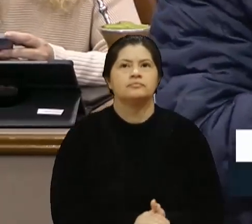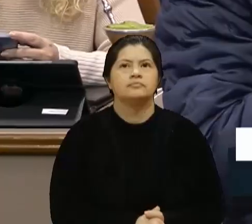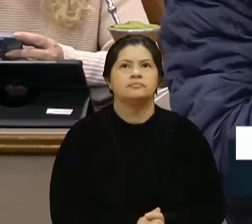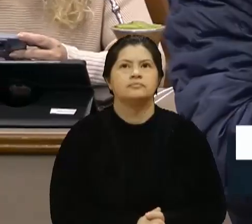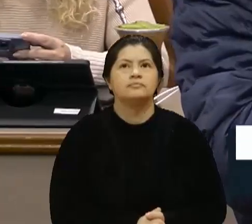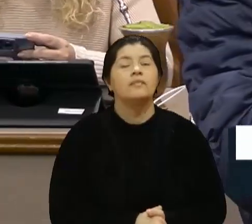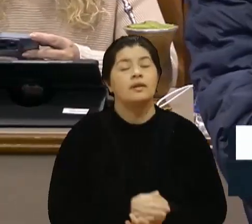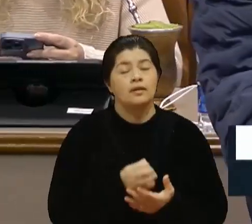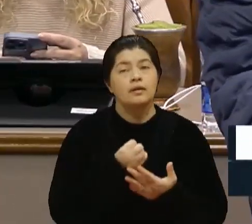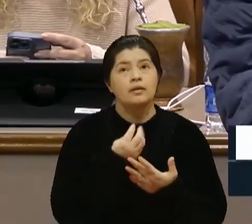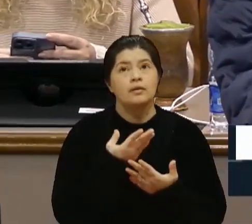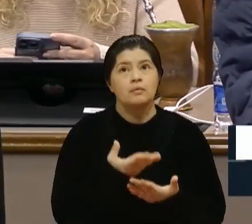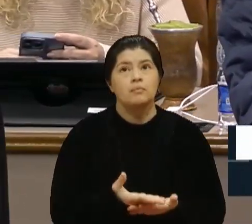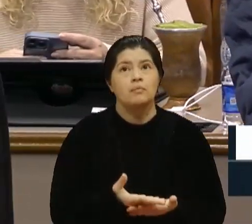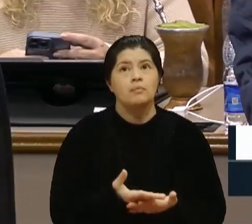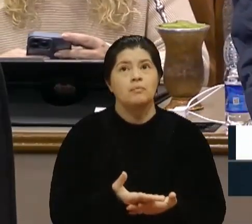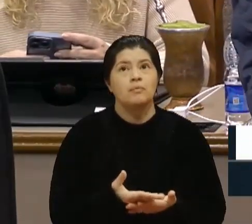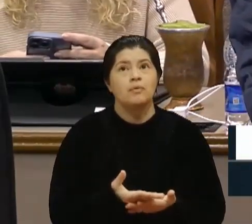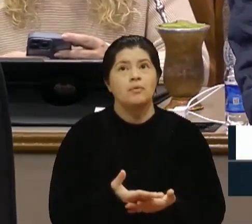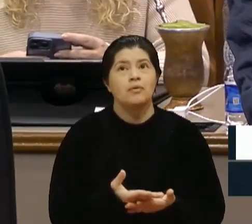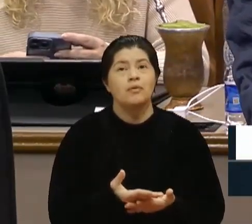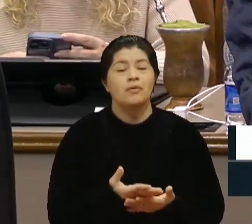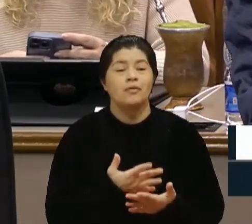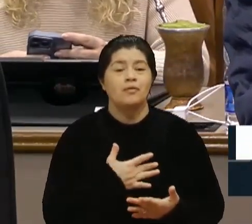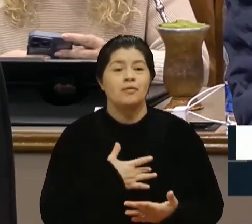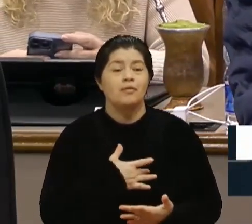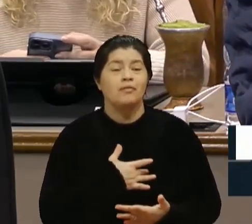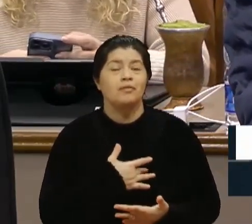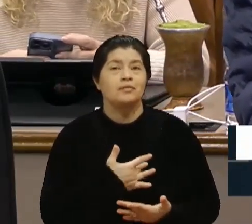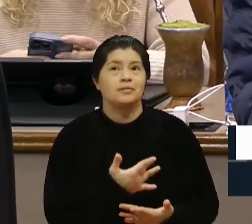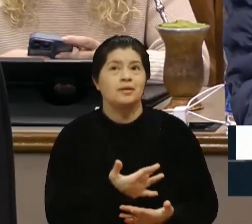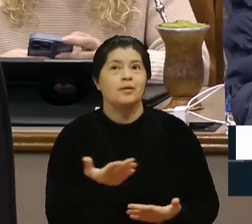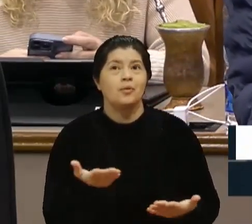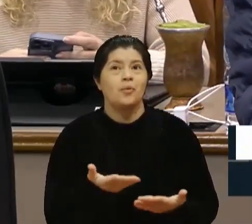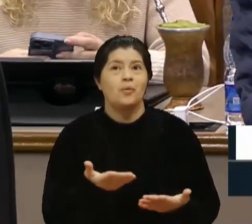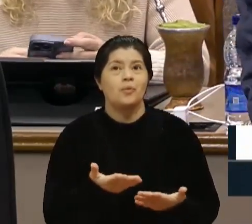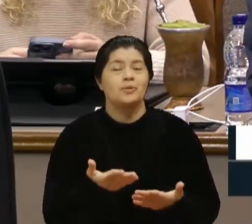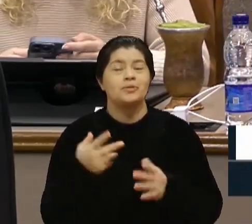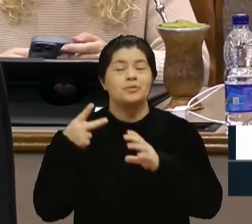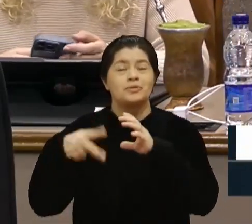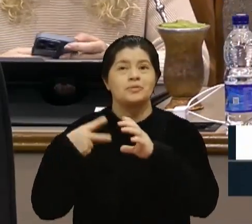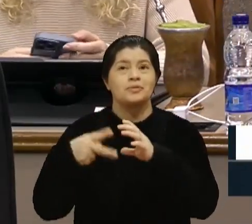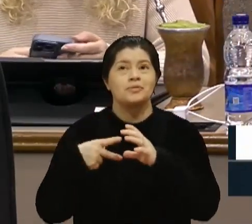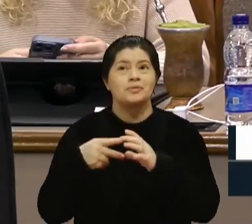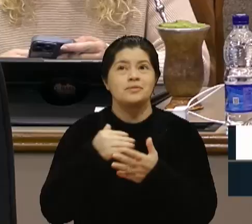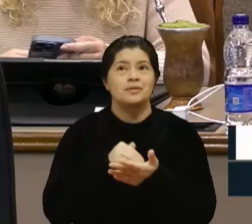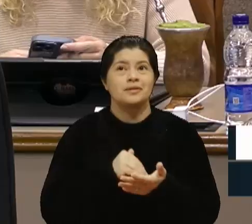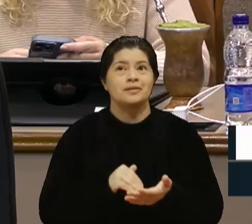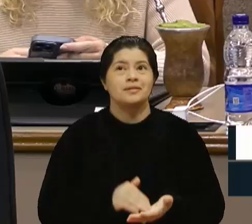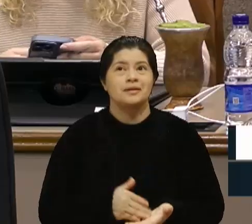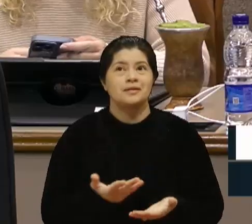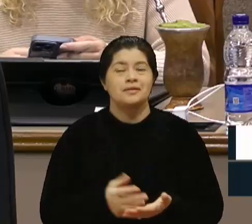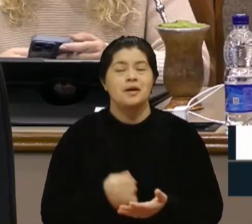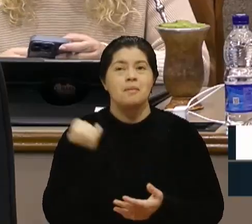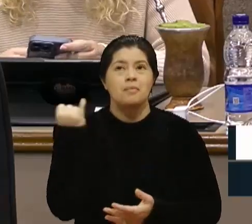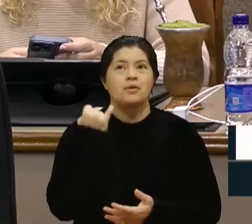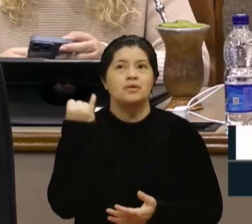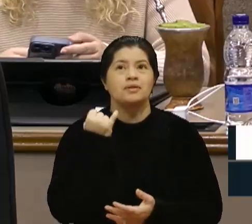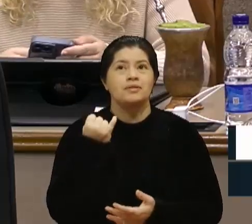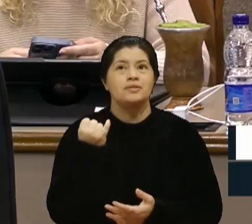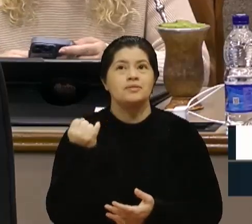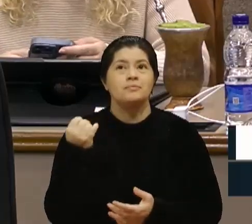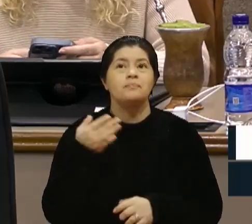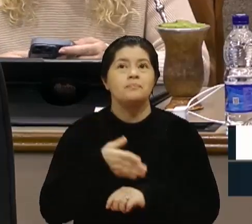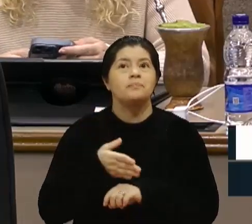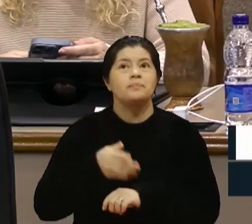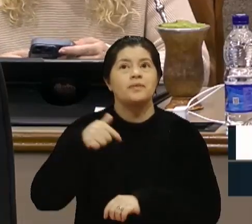que bom que voluntariamente o senhor veio à nossa Casa Legislativa hoje, secretário. Né, sempre importante vir aqui